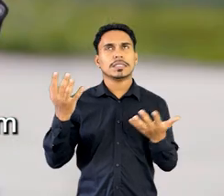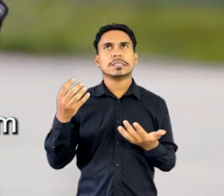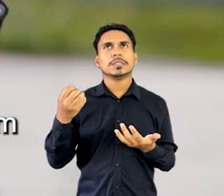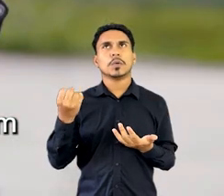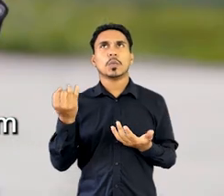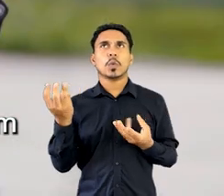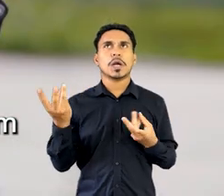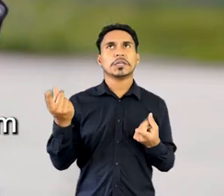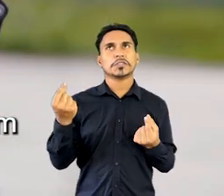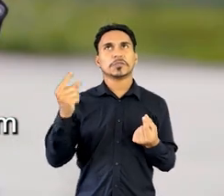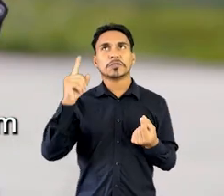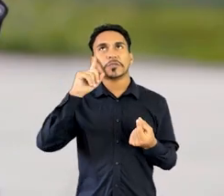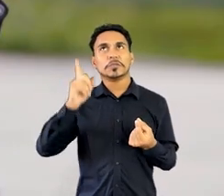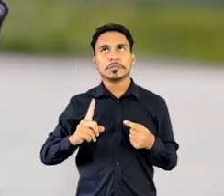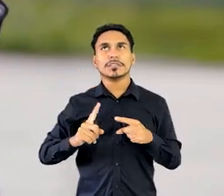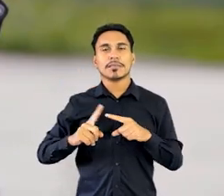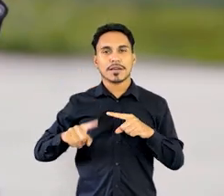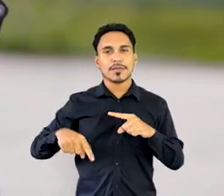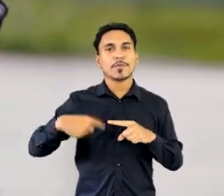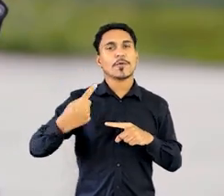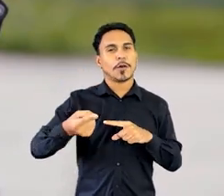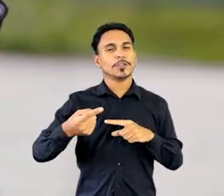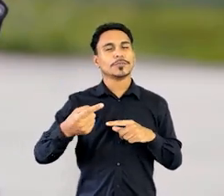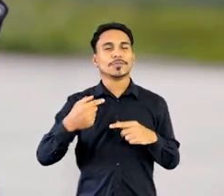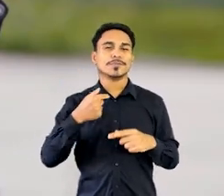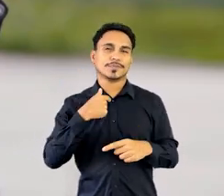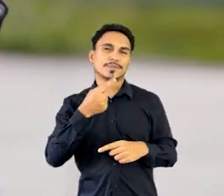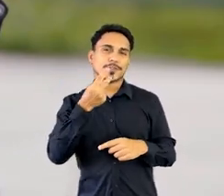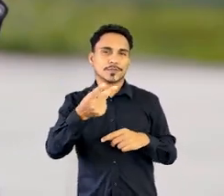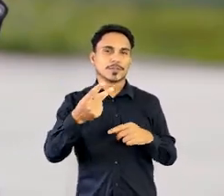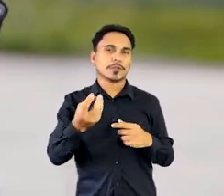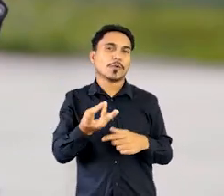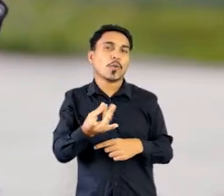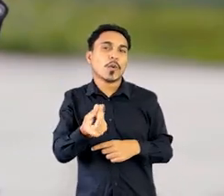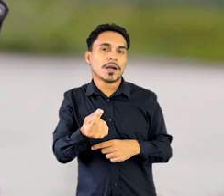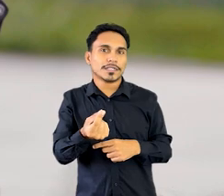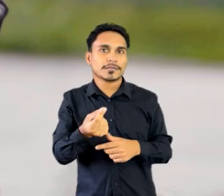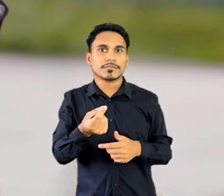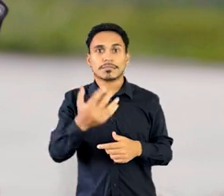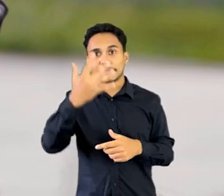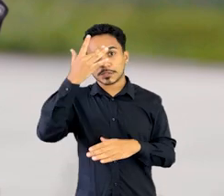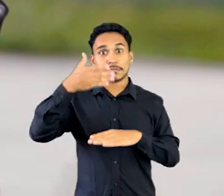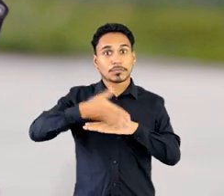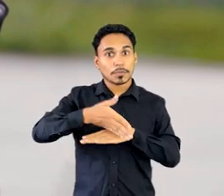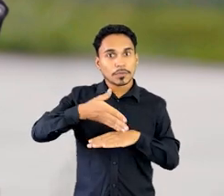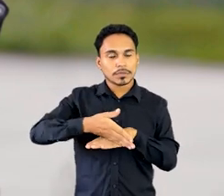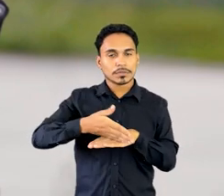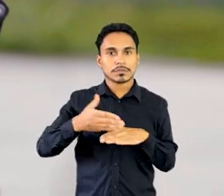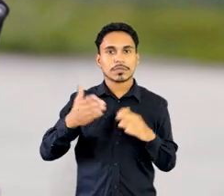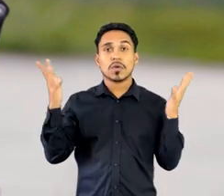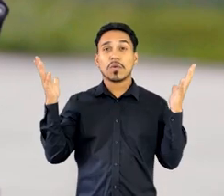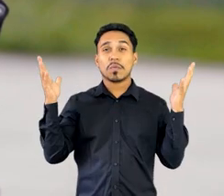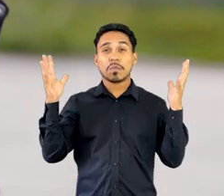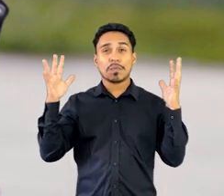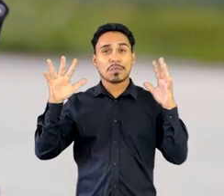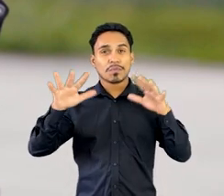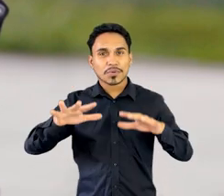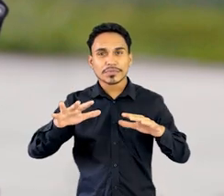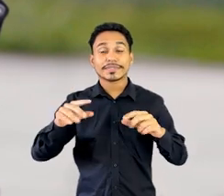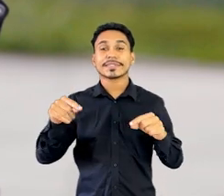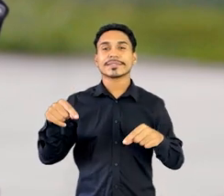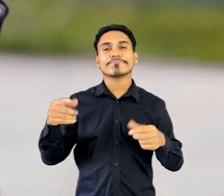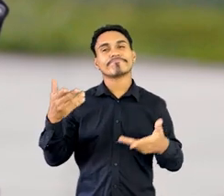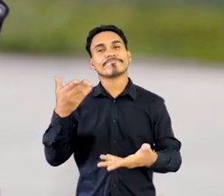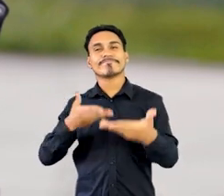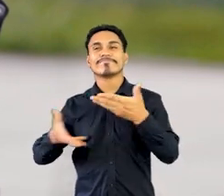eh não sei o númeroo certo mas vou buscar trago no próximo episódio eh é um grande encontro